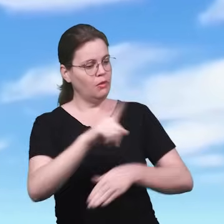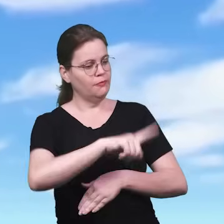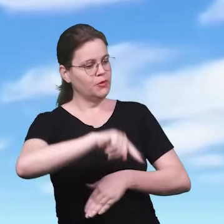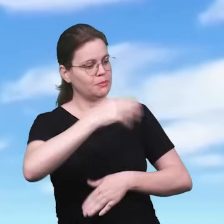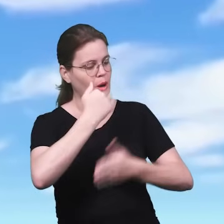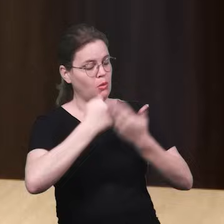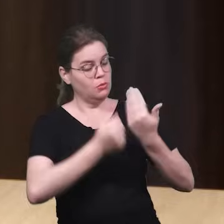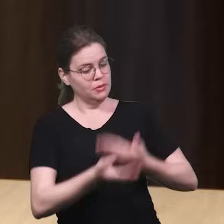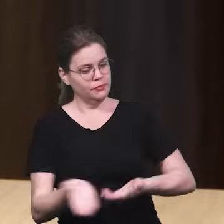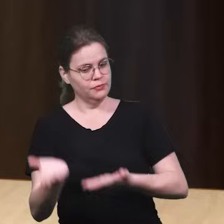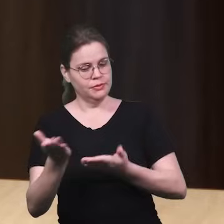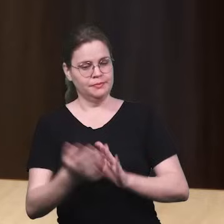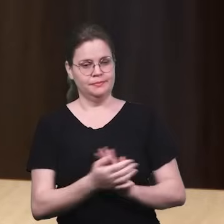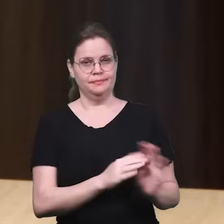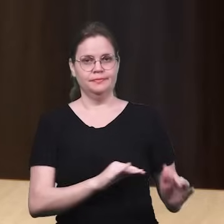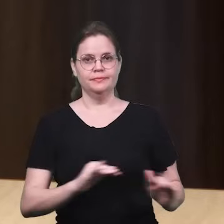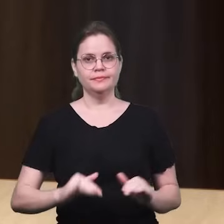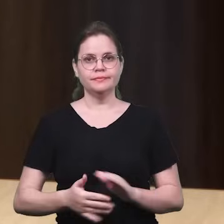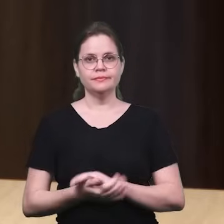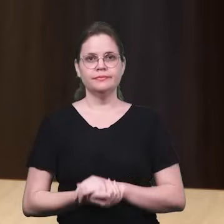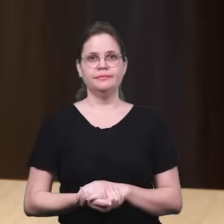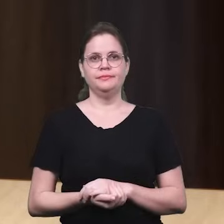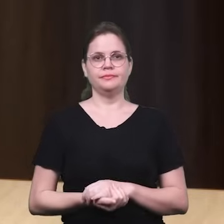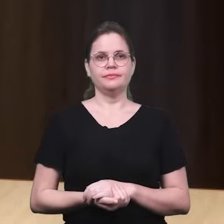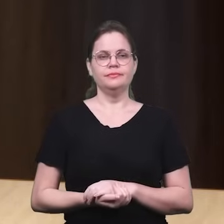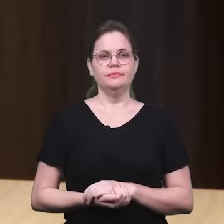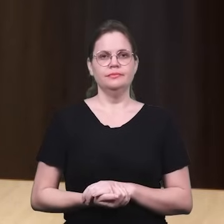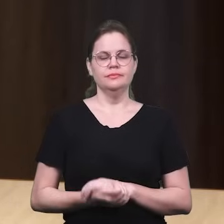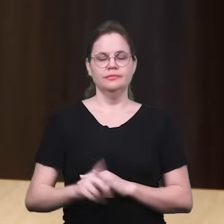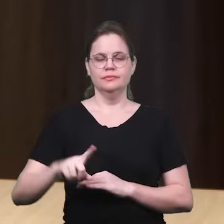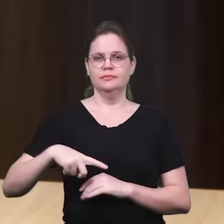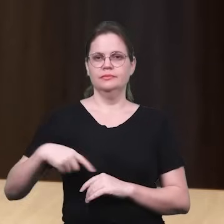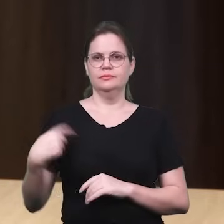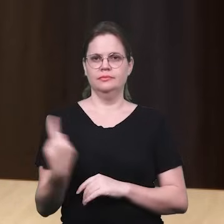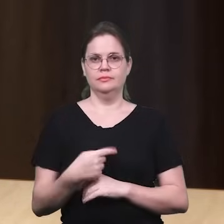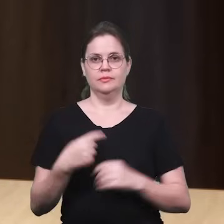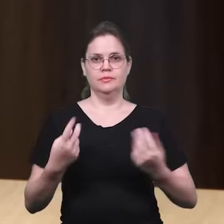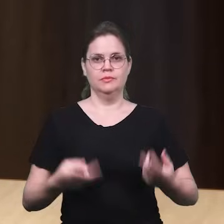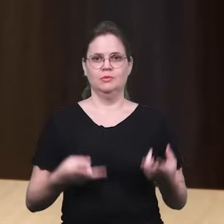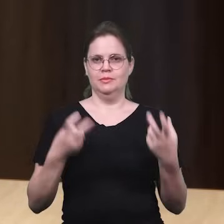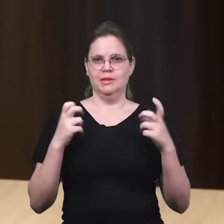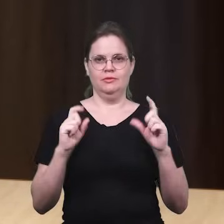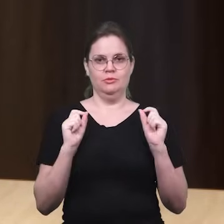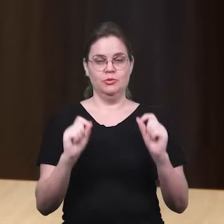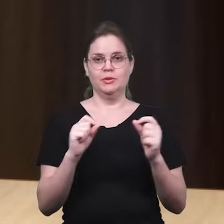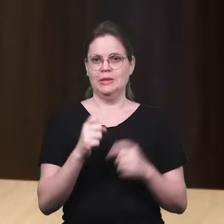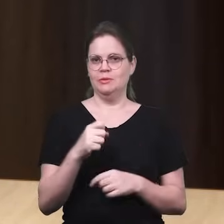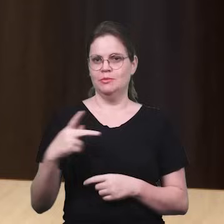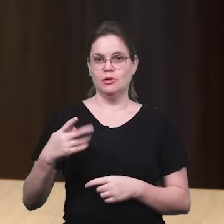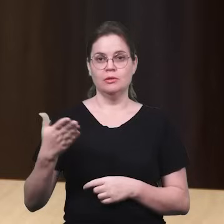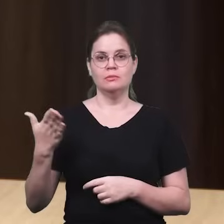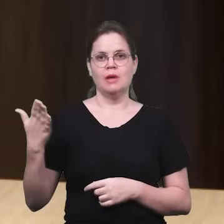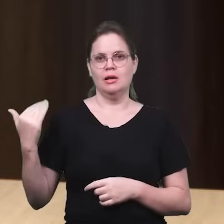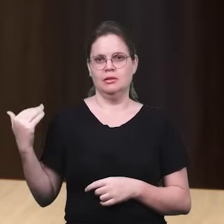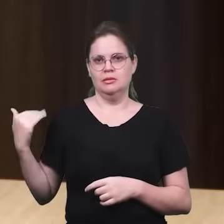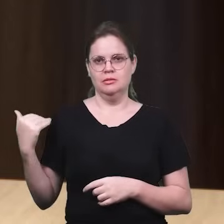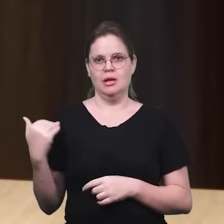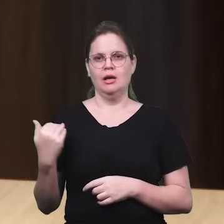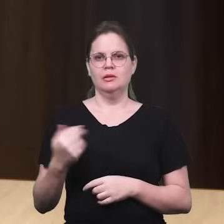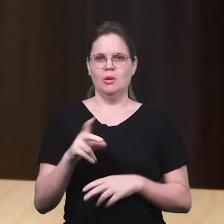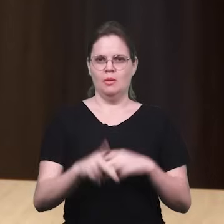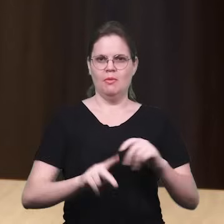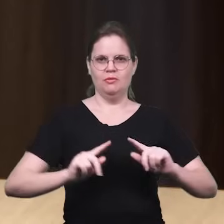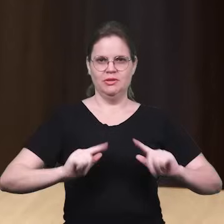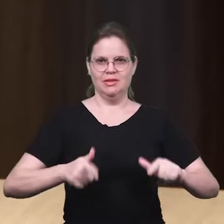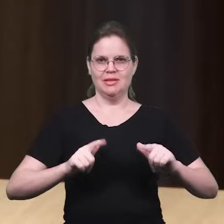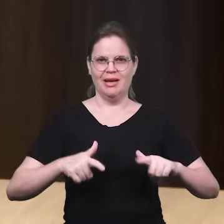comer. Meus queridos, nós vemos que no episódio anterior houve